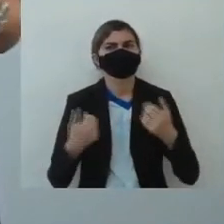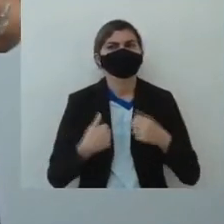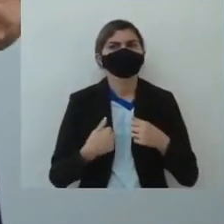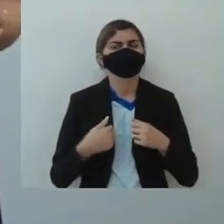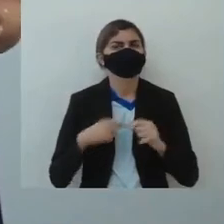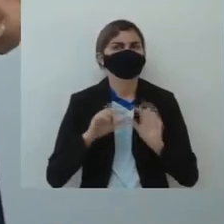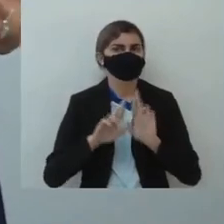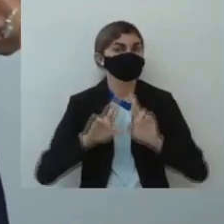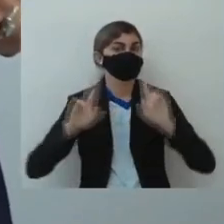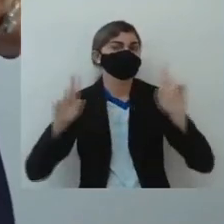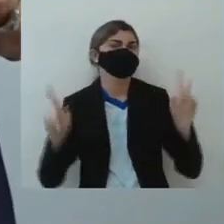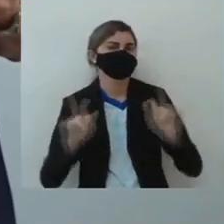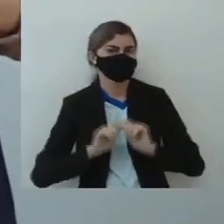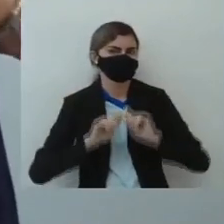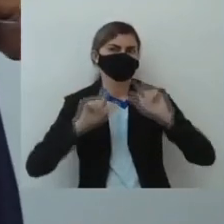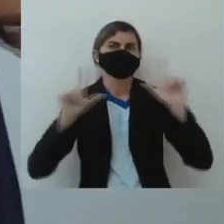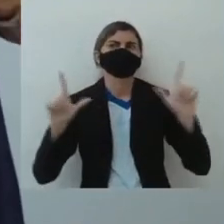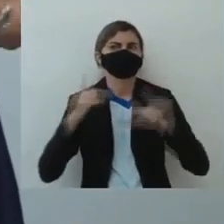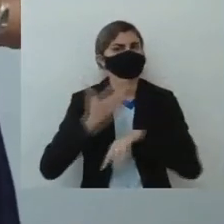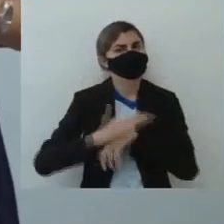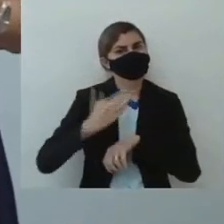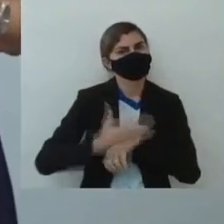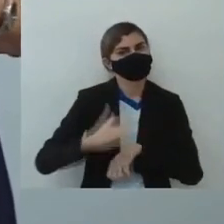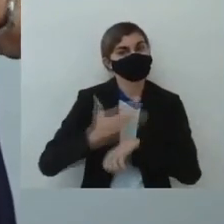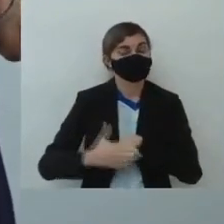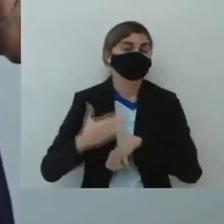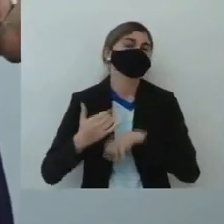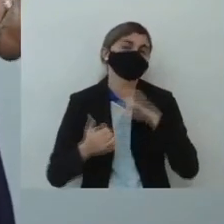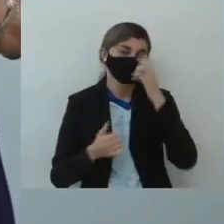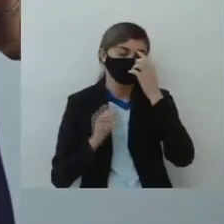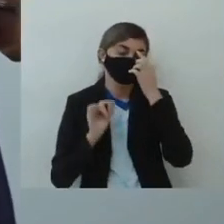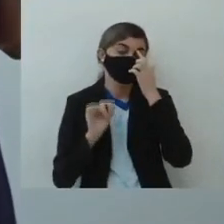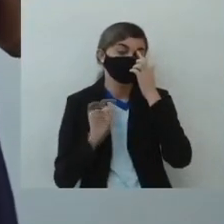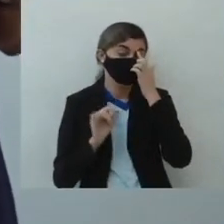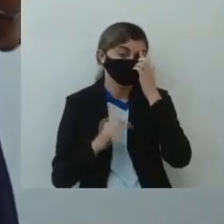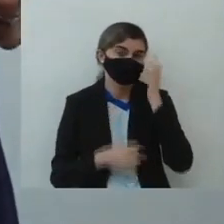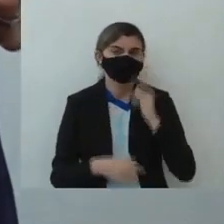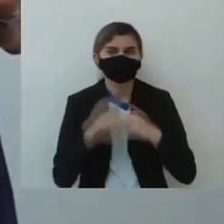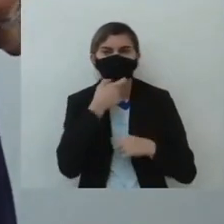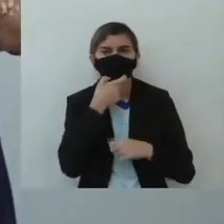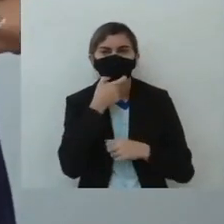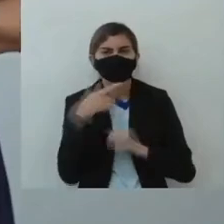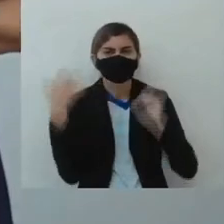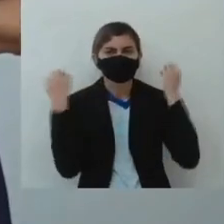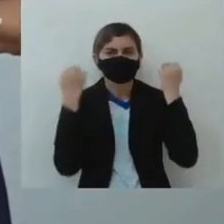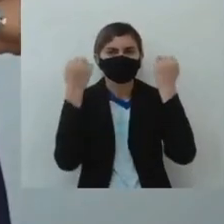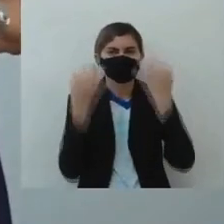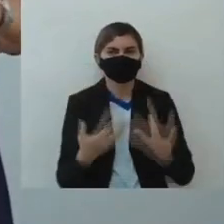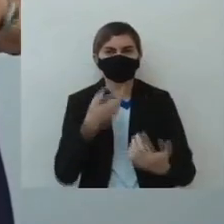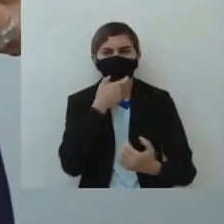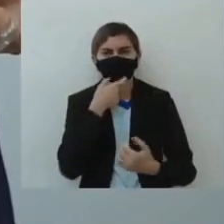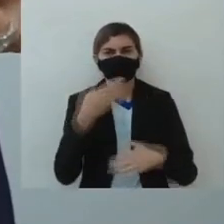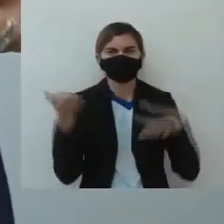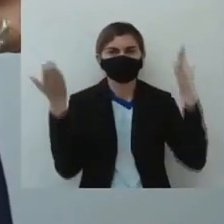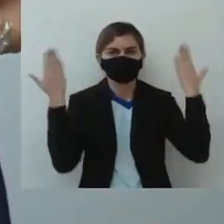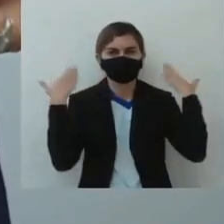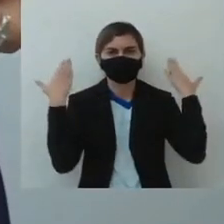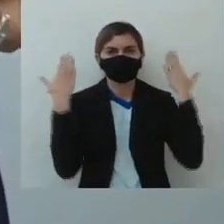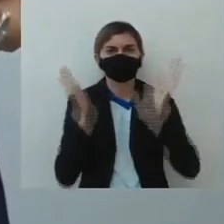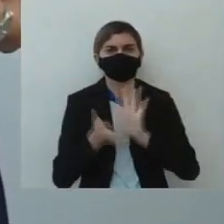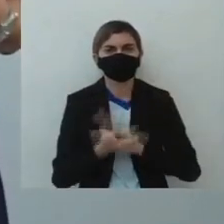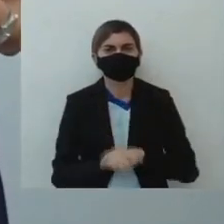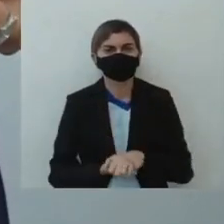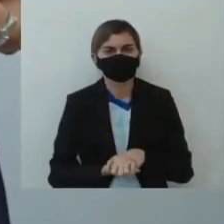tá um pouquinho diferente tá esse exercício de aquecimento é o seguinte Sacra piercing ele vai ser o Pati